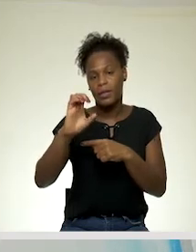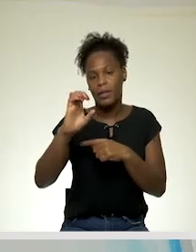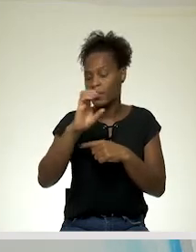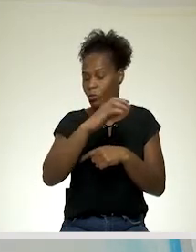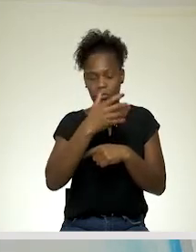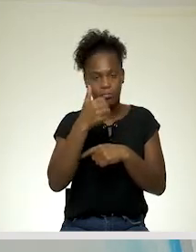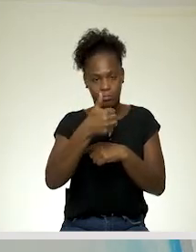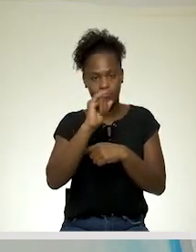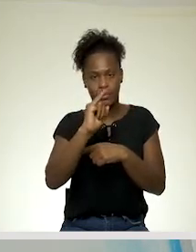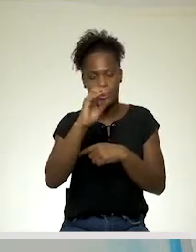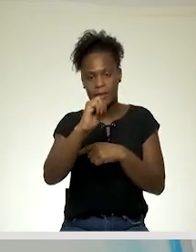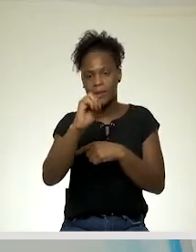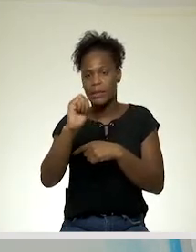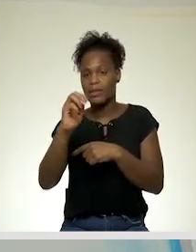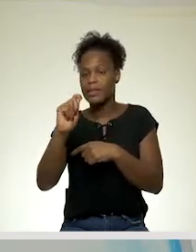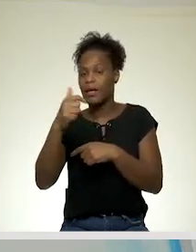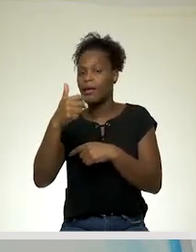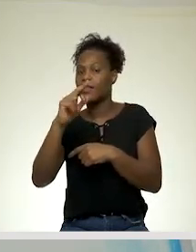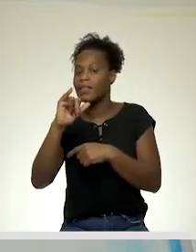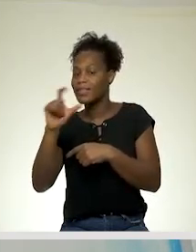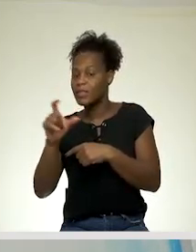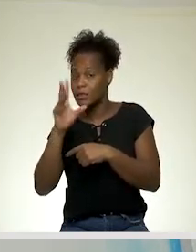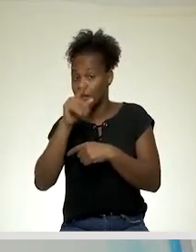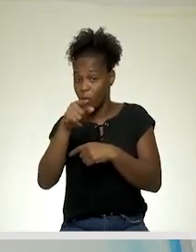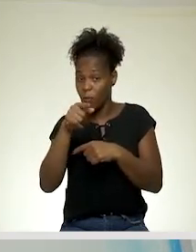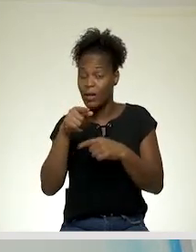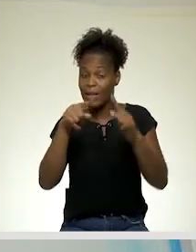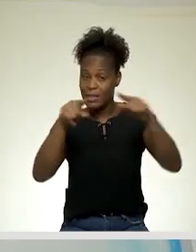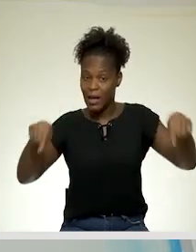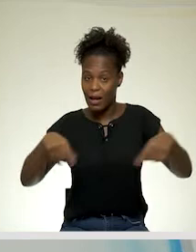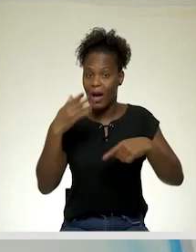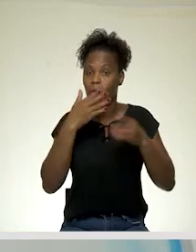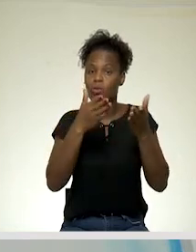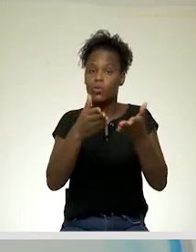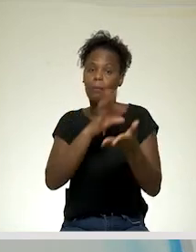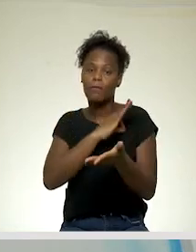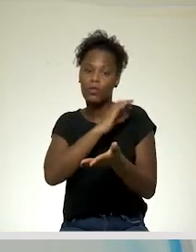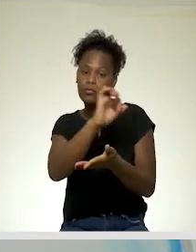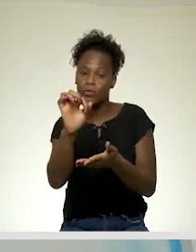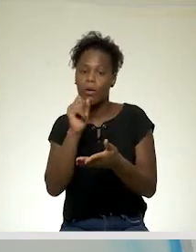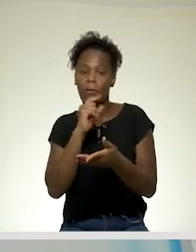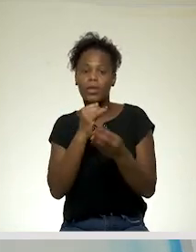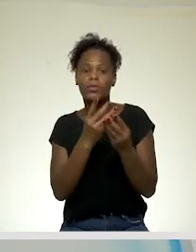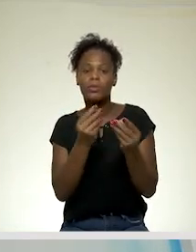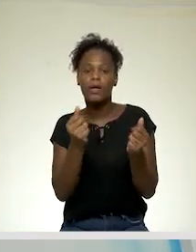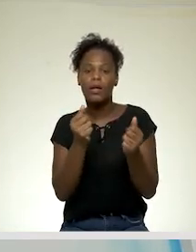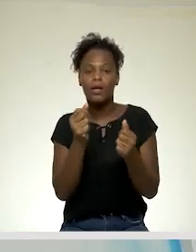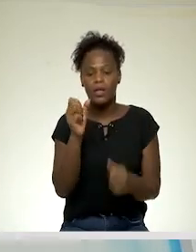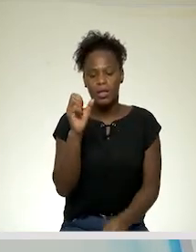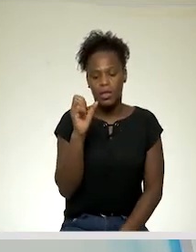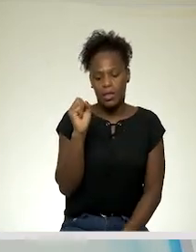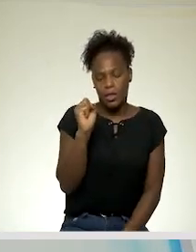for possível, na sala de aula, com a ajuda do vosso professor, utilizem uma ferramenta chamada